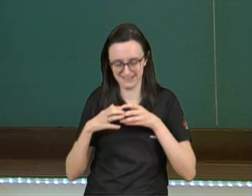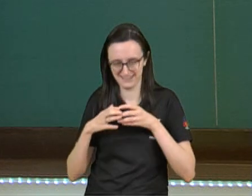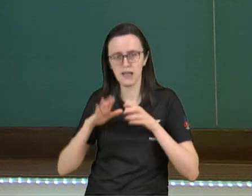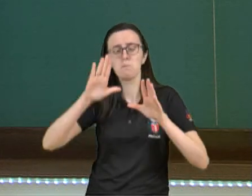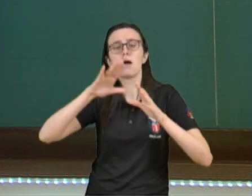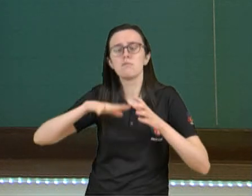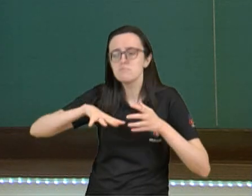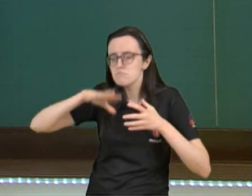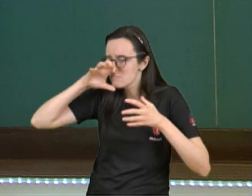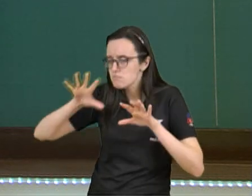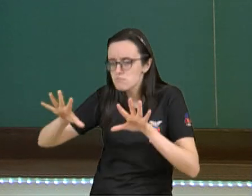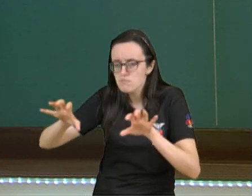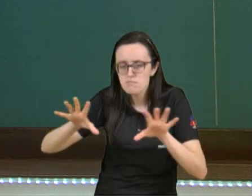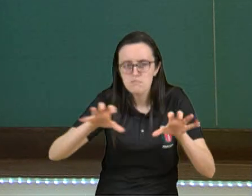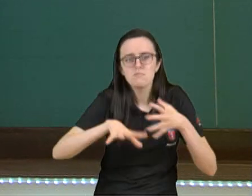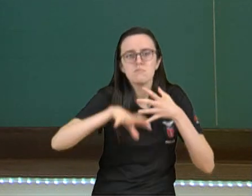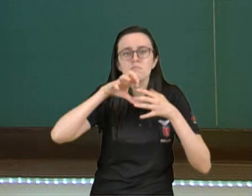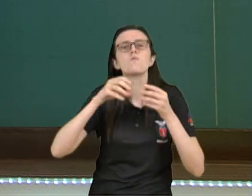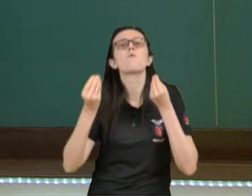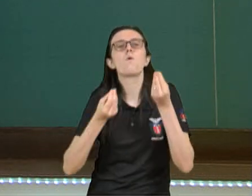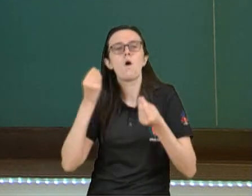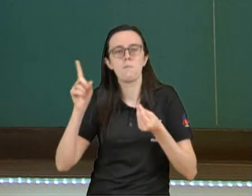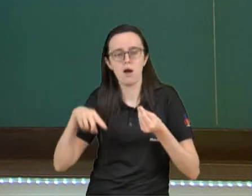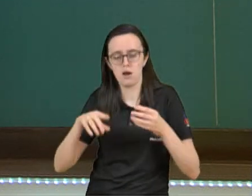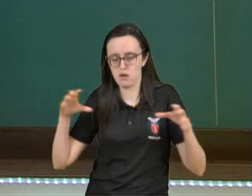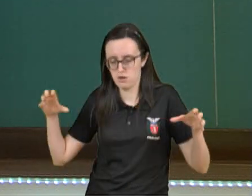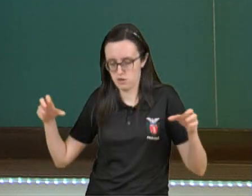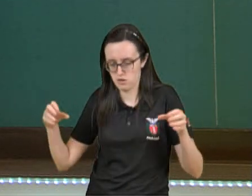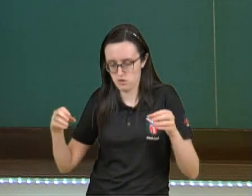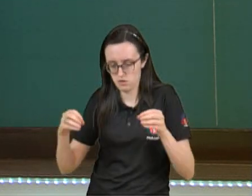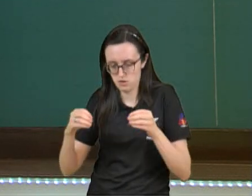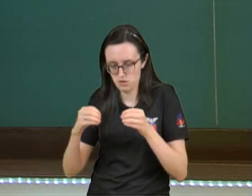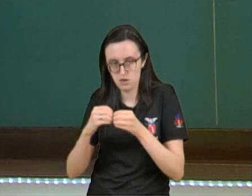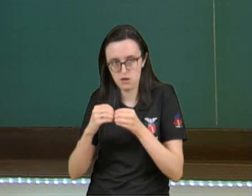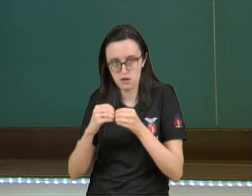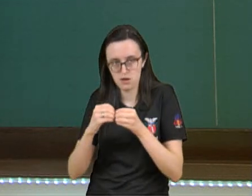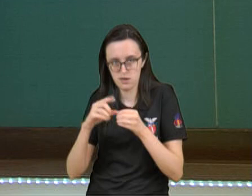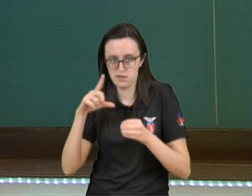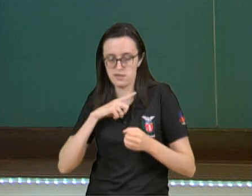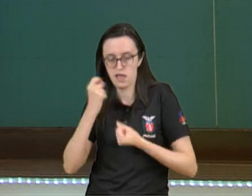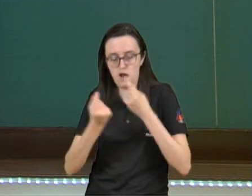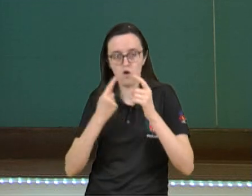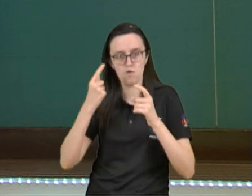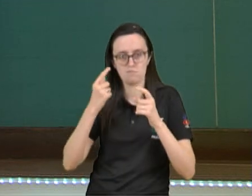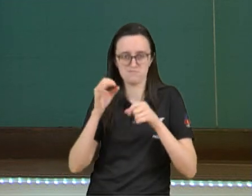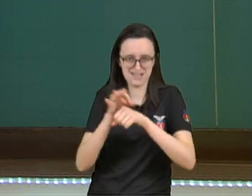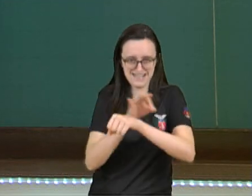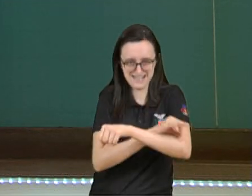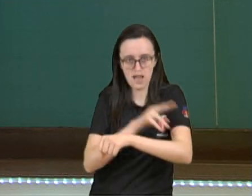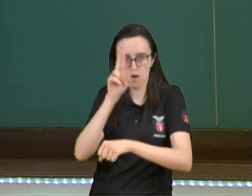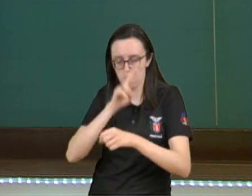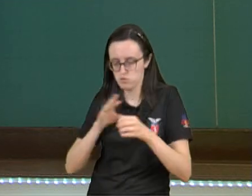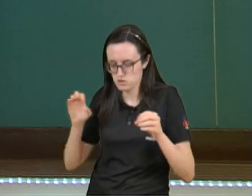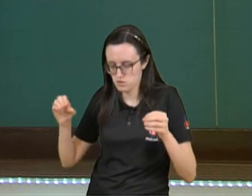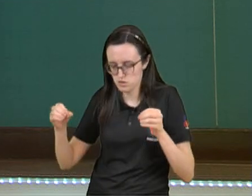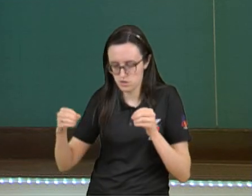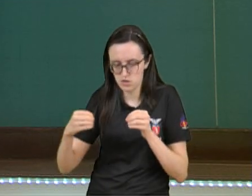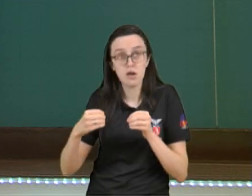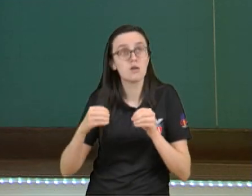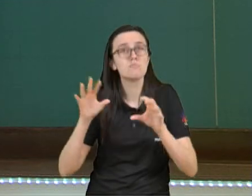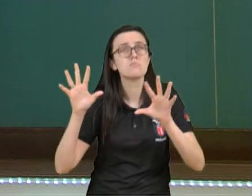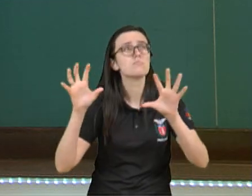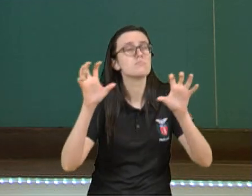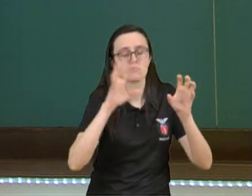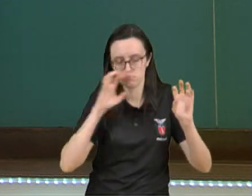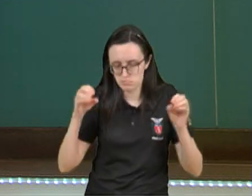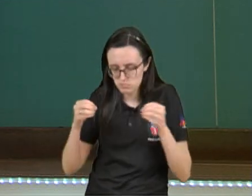respiração? Também é por difusão, célula a célula. As aeróbicas, que utilizam o oxigênio do ambiente onde elas se encontram.